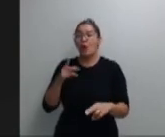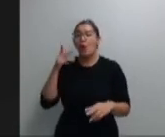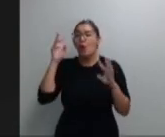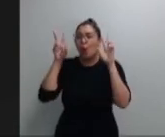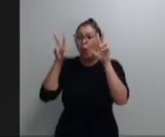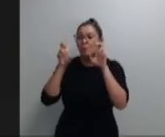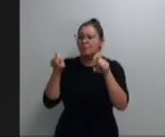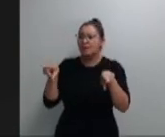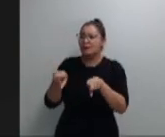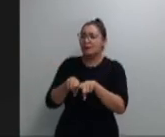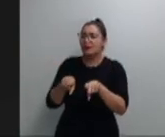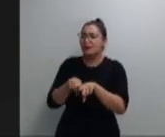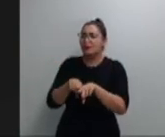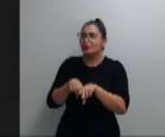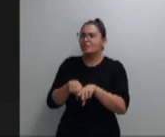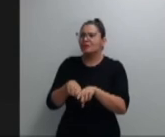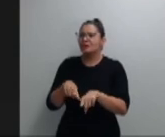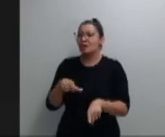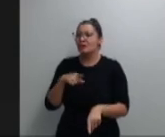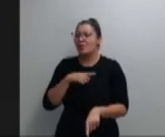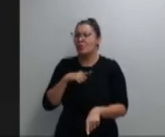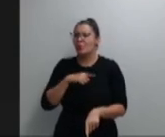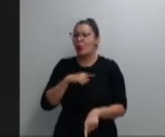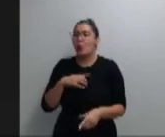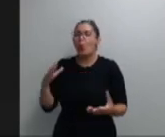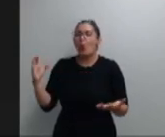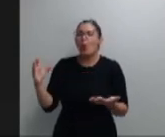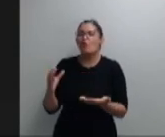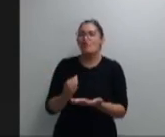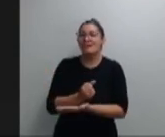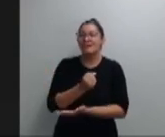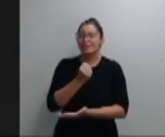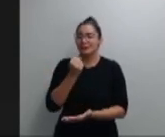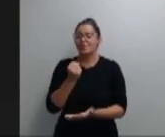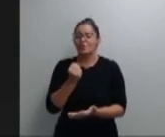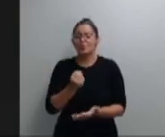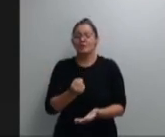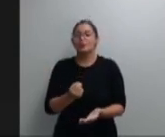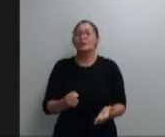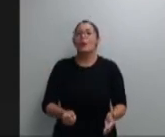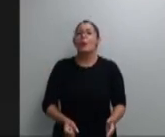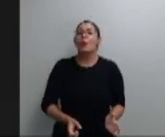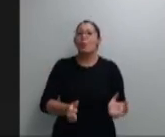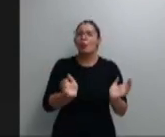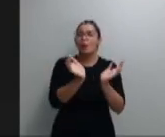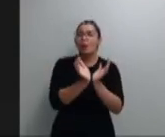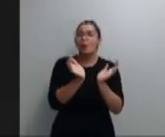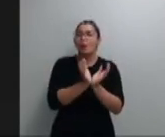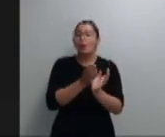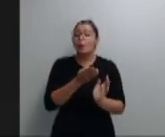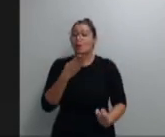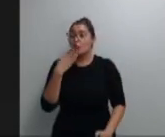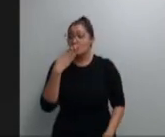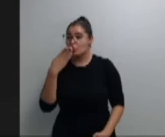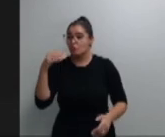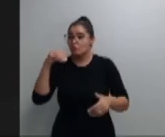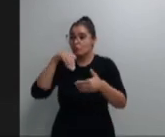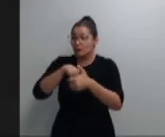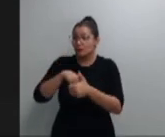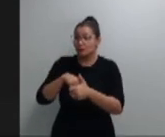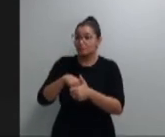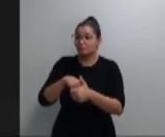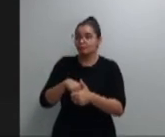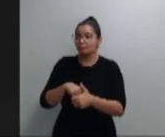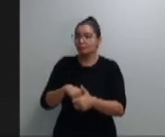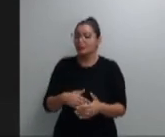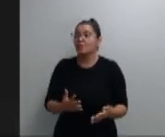meus amigos que ainda tem vencemos o bloco dos votos vista e iríamos entrar agora nos destaques